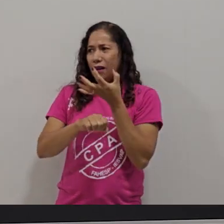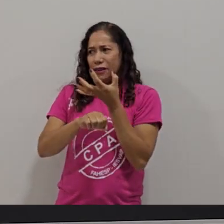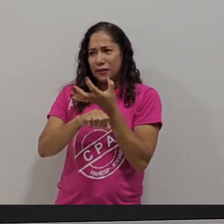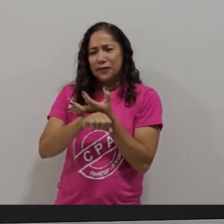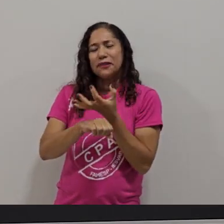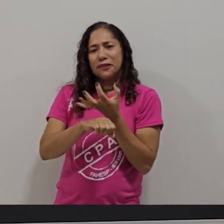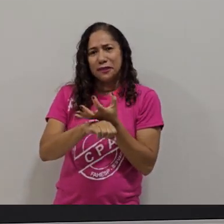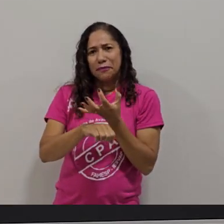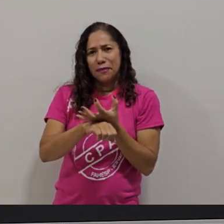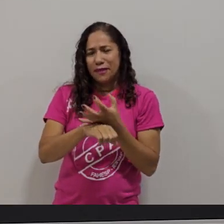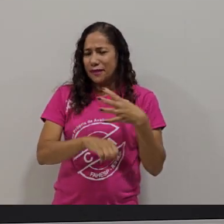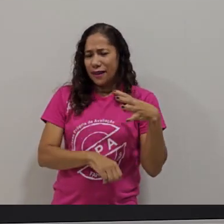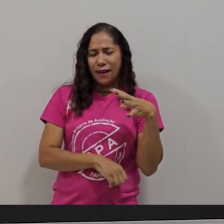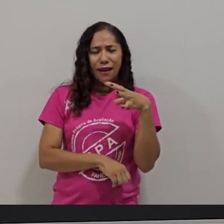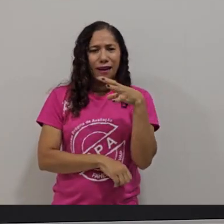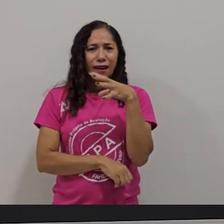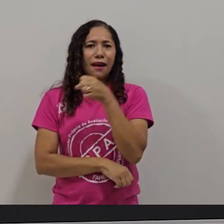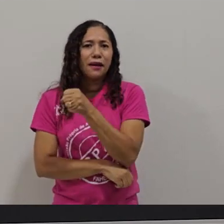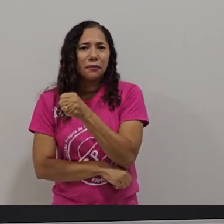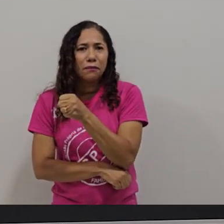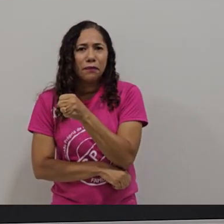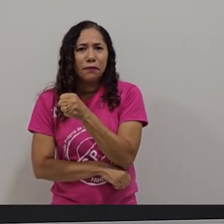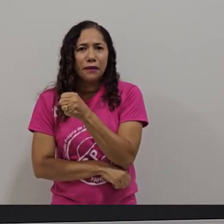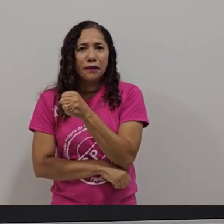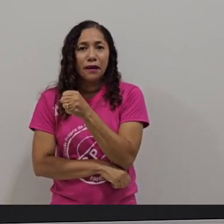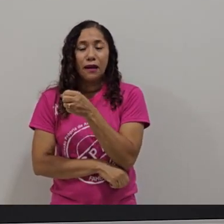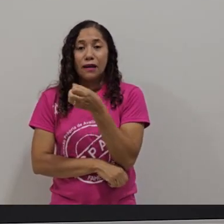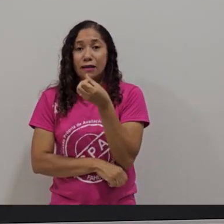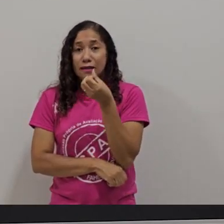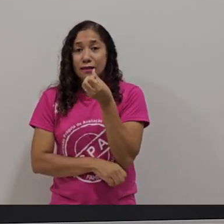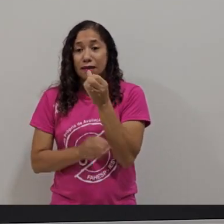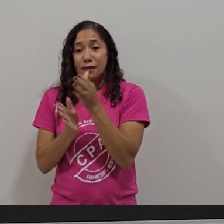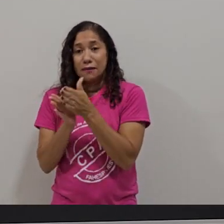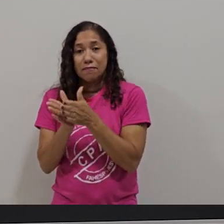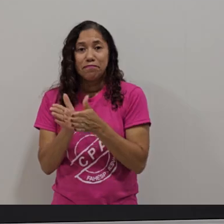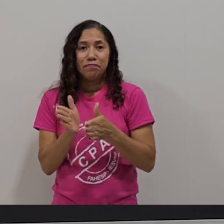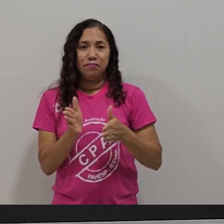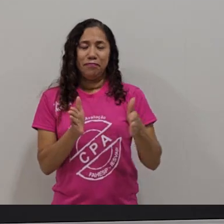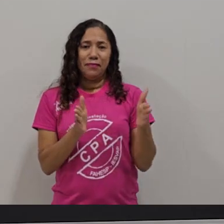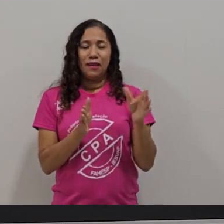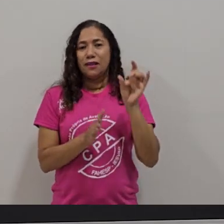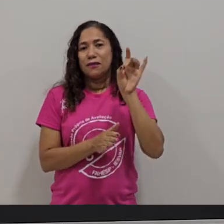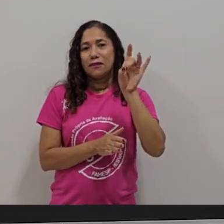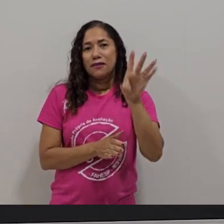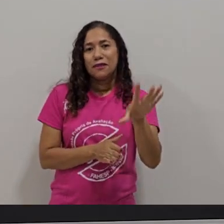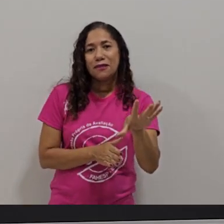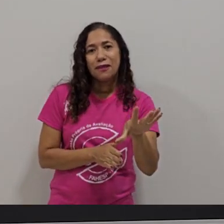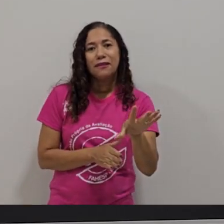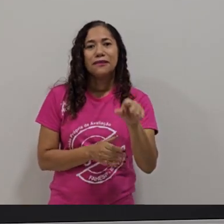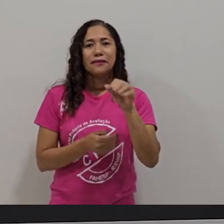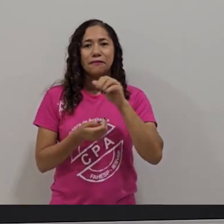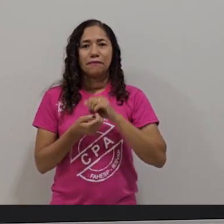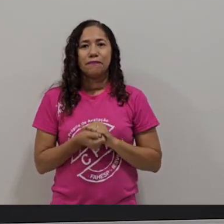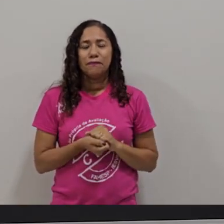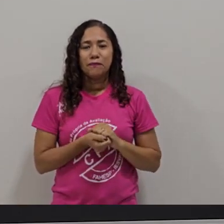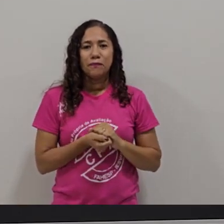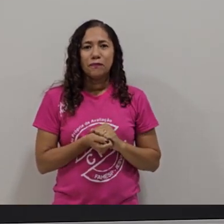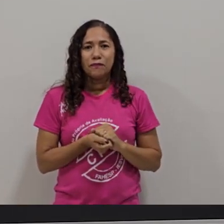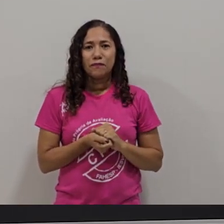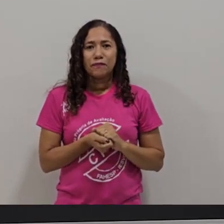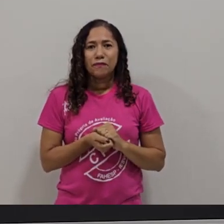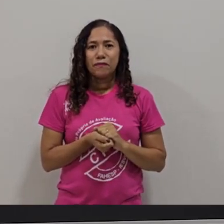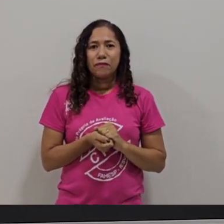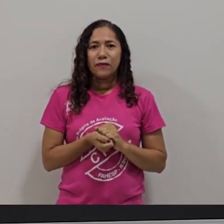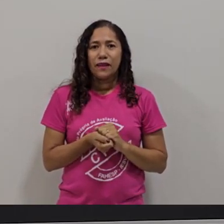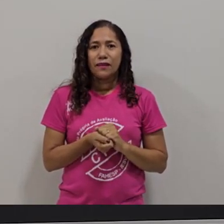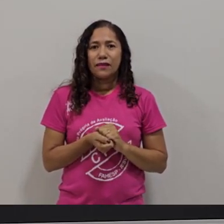que acontece rápido, né? Um semestre. Então, a gente defende a permanência